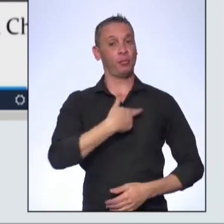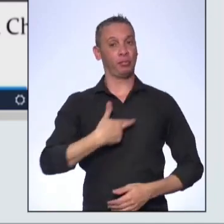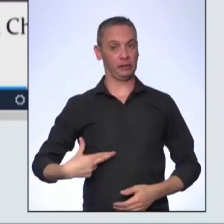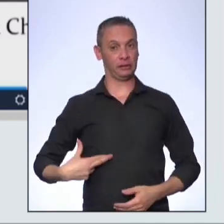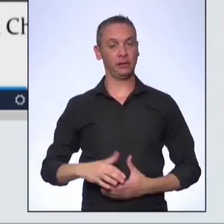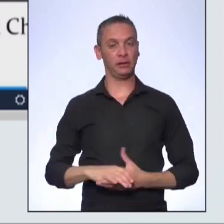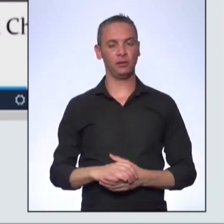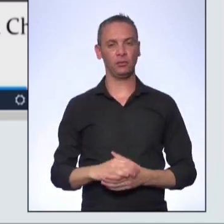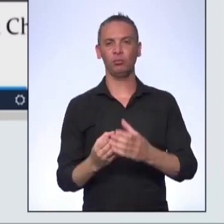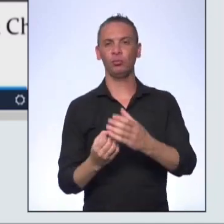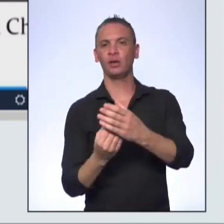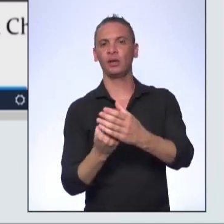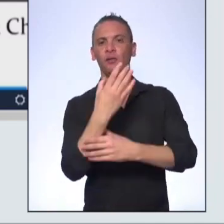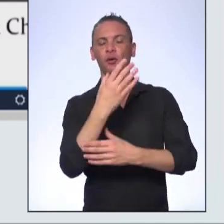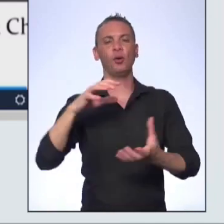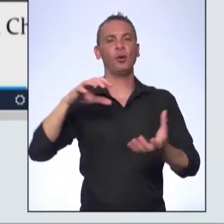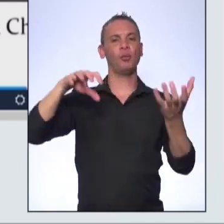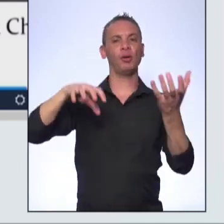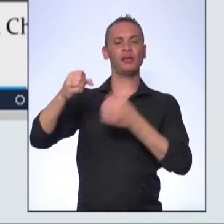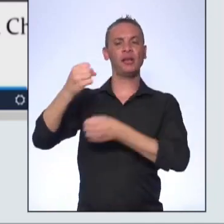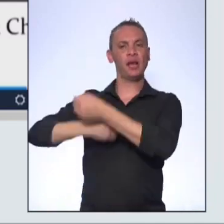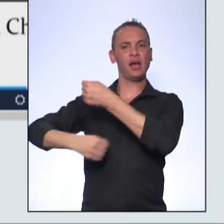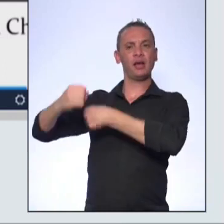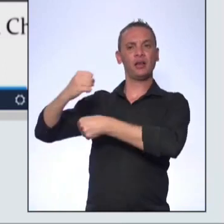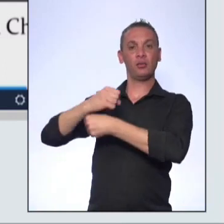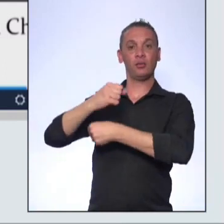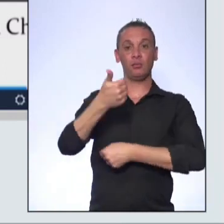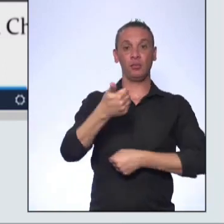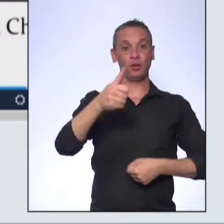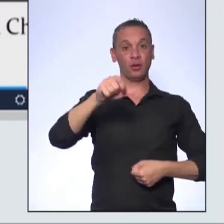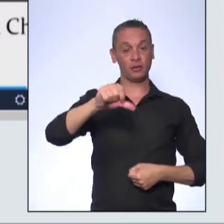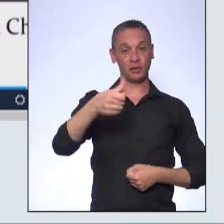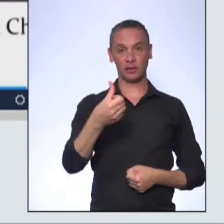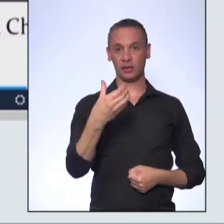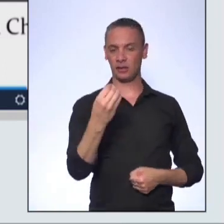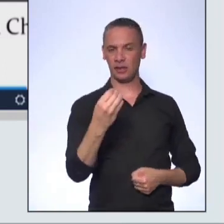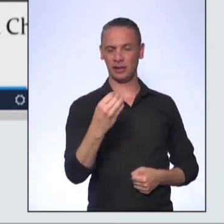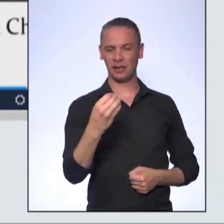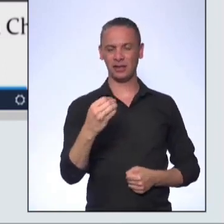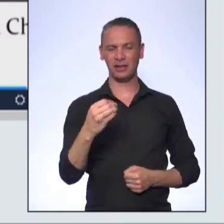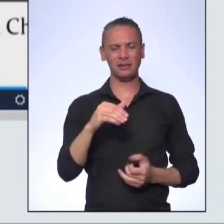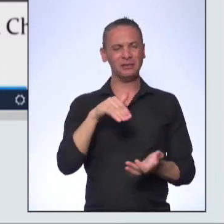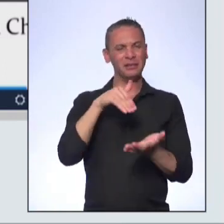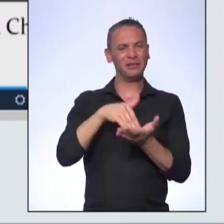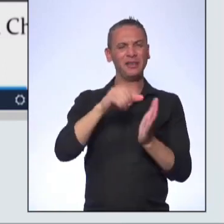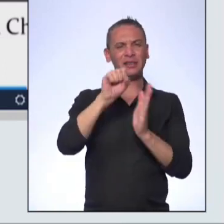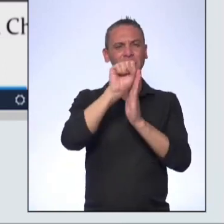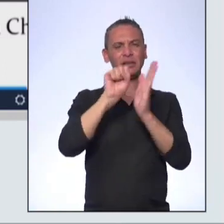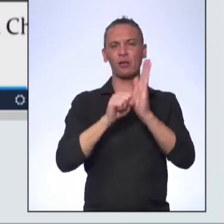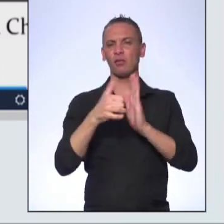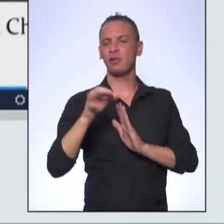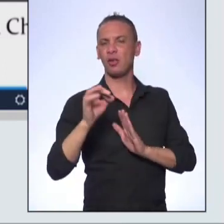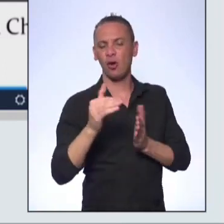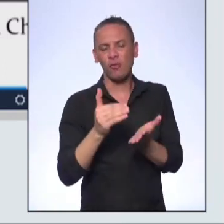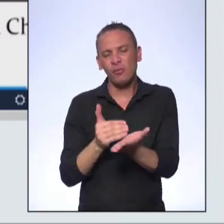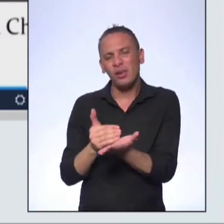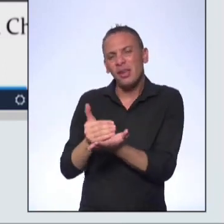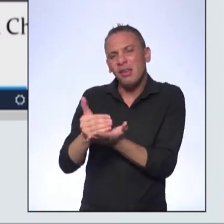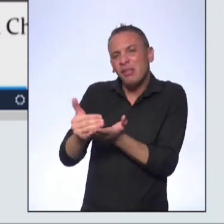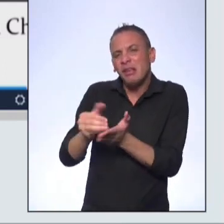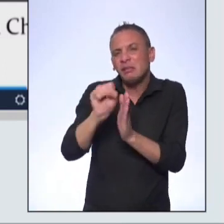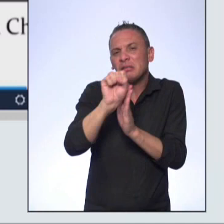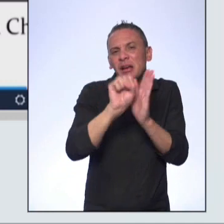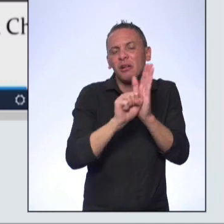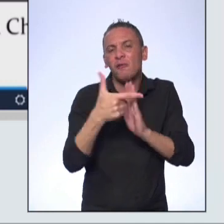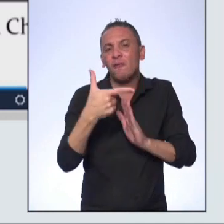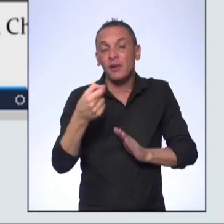de Brasília só ocorreu em 1960. No final do século XIX e início do século XX, a cidade do